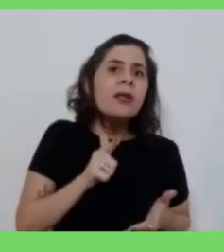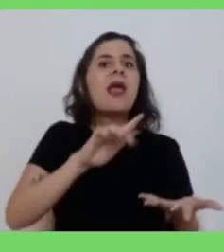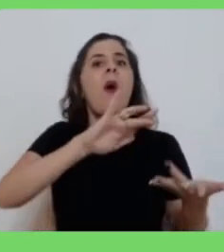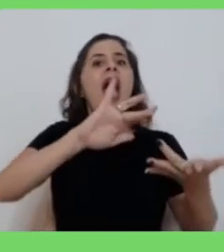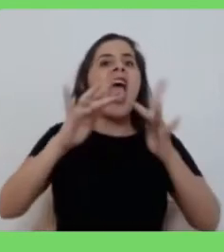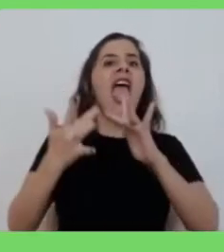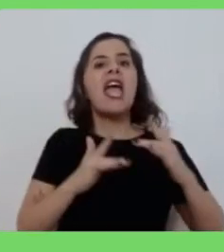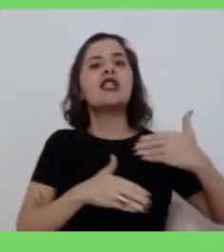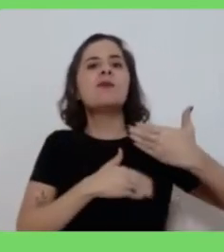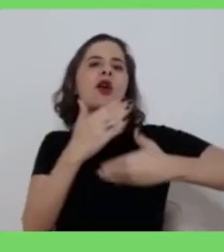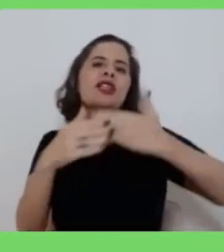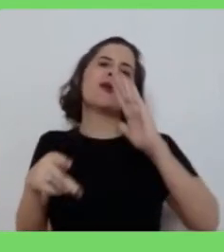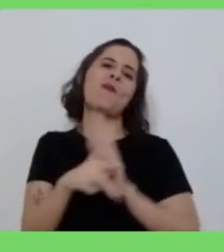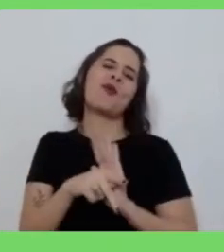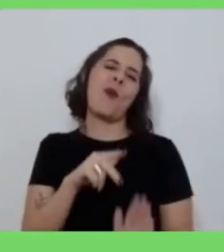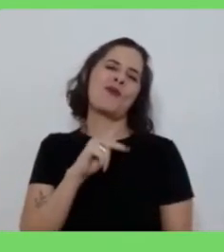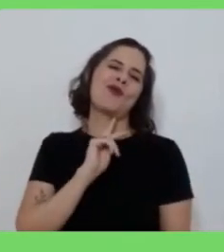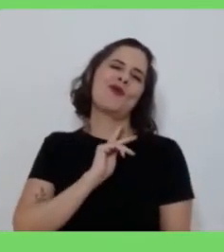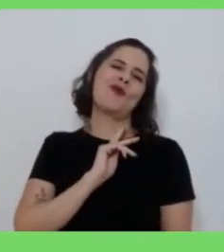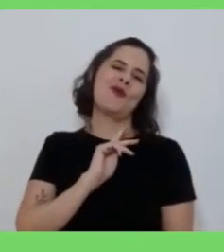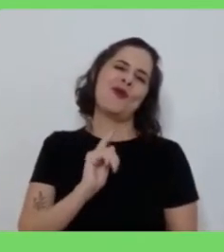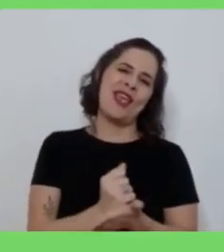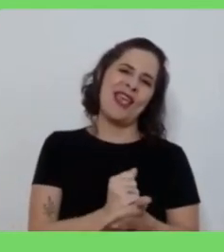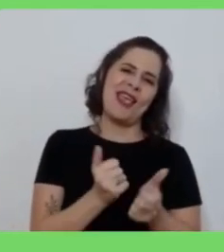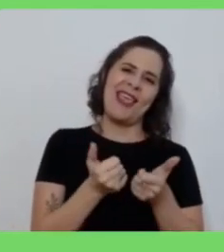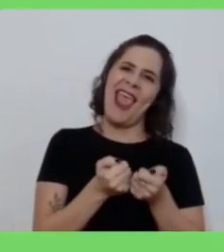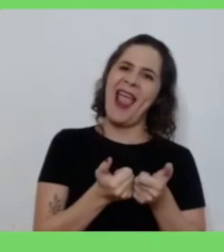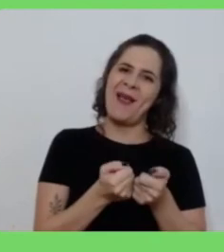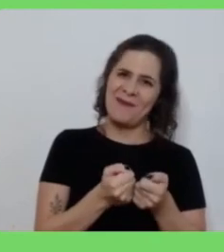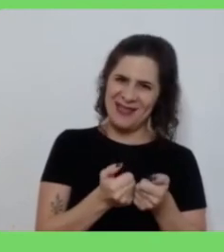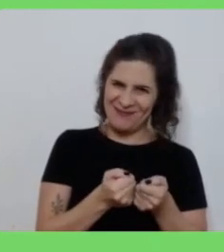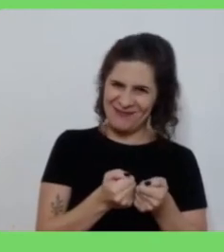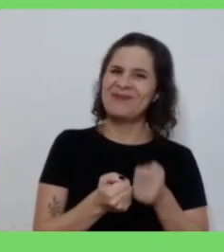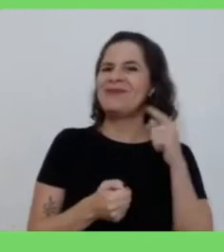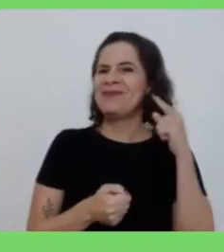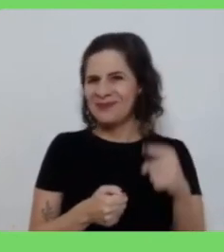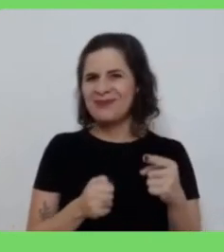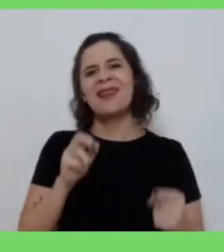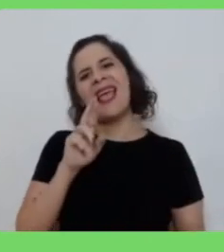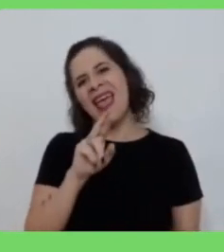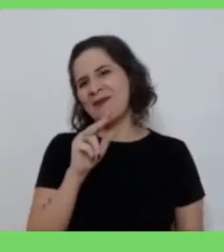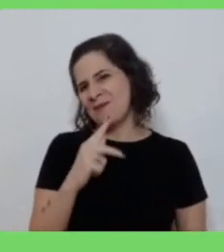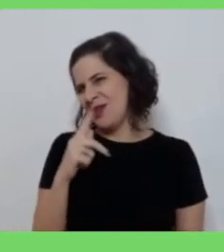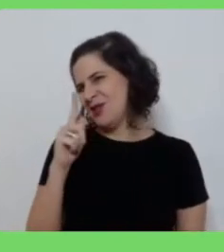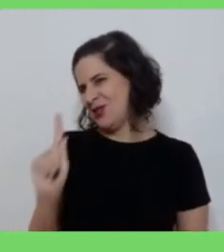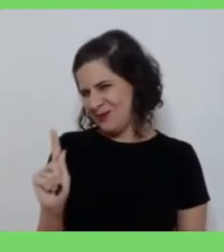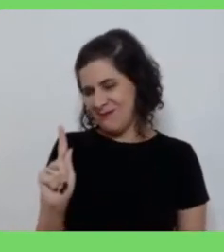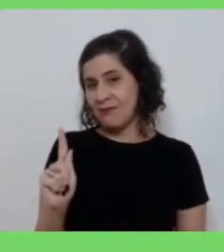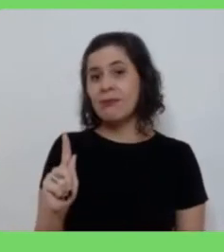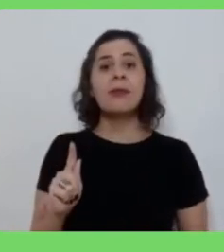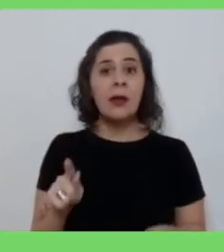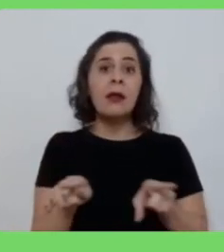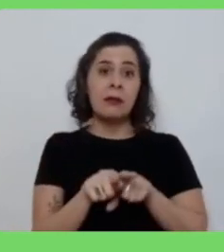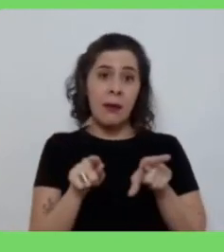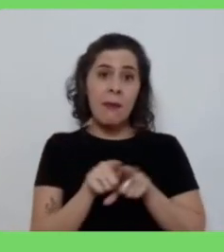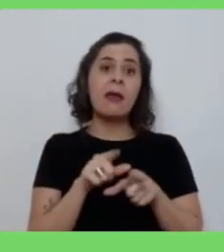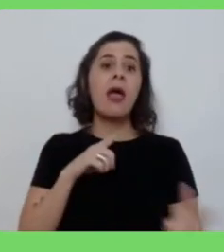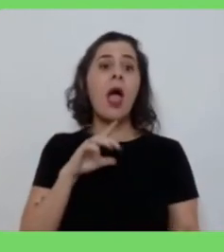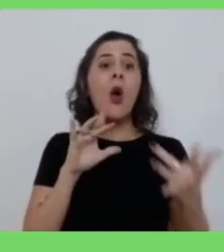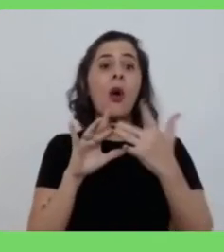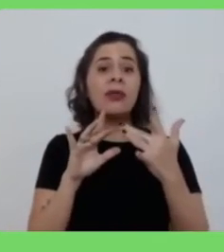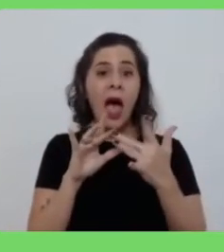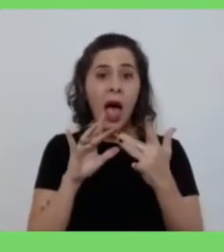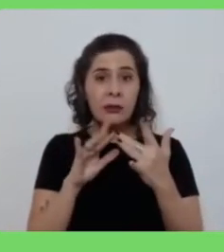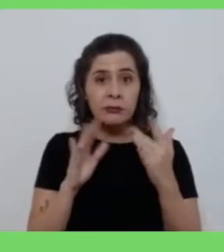de games então desde então a gente tá com essa nomenclatura que aí é a RPG Inclusive tem os contatos aí da RPG